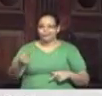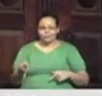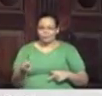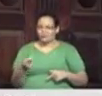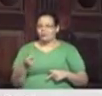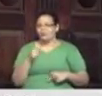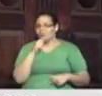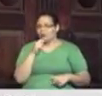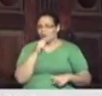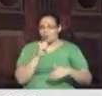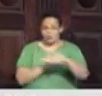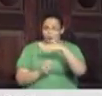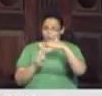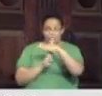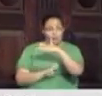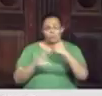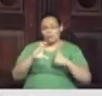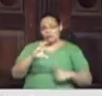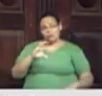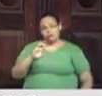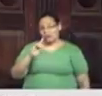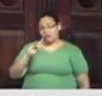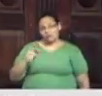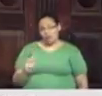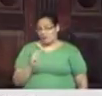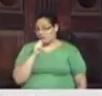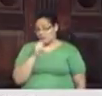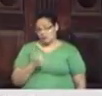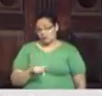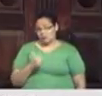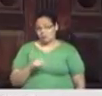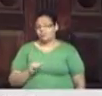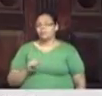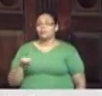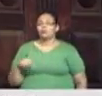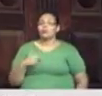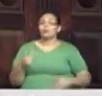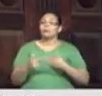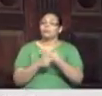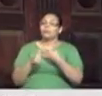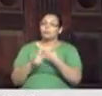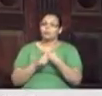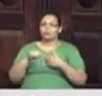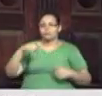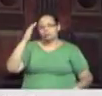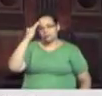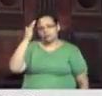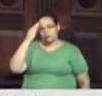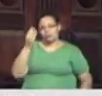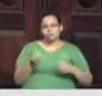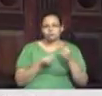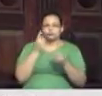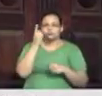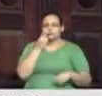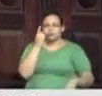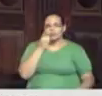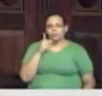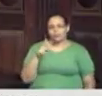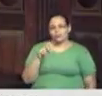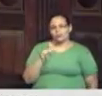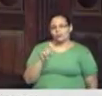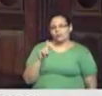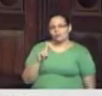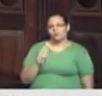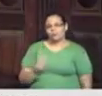a SEDAI para garantir um bom acordo. Qual é o nosso papel aqui, que nós entendemos como deputados do PSDB? Esticar